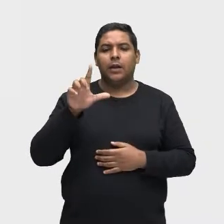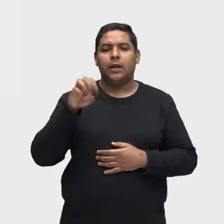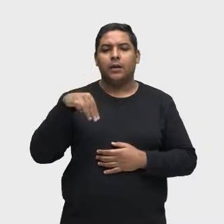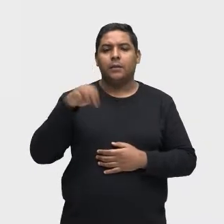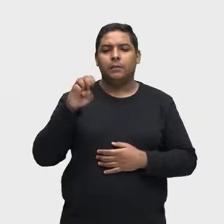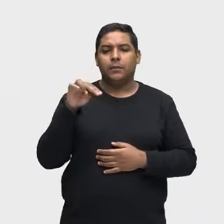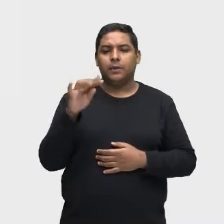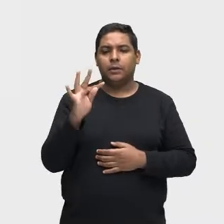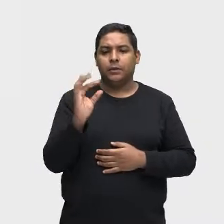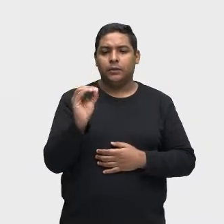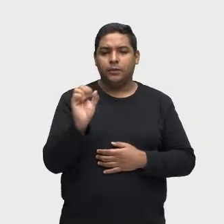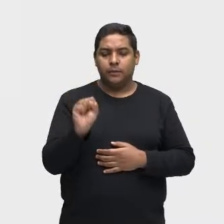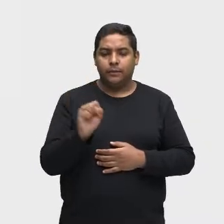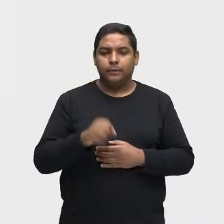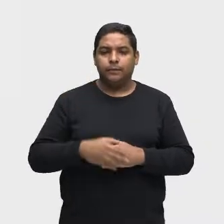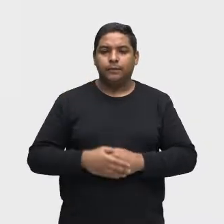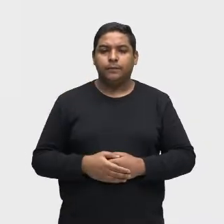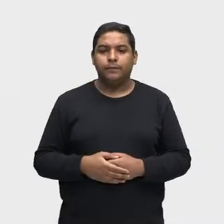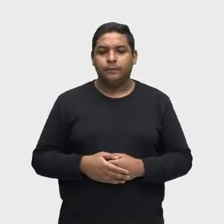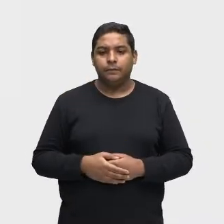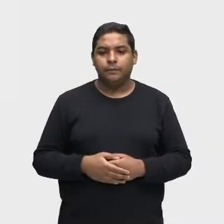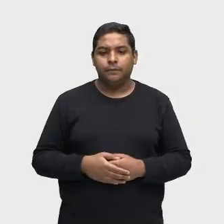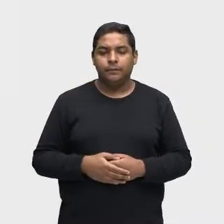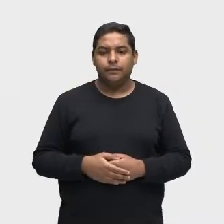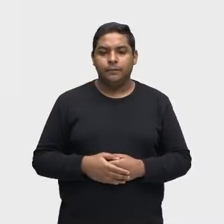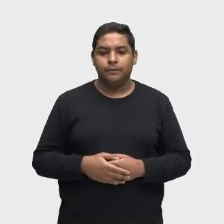identifico? Identificando esses elementos, nós temos, olha.